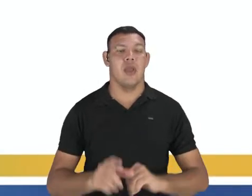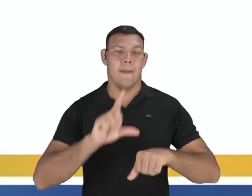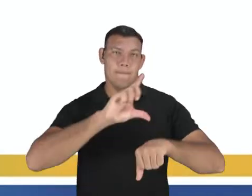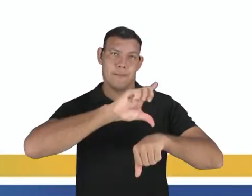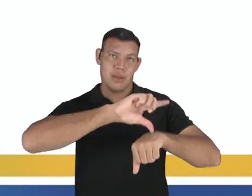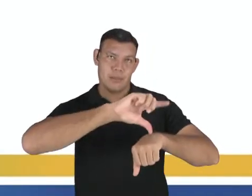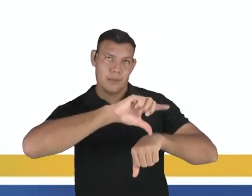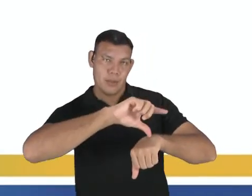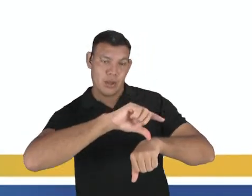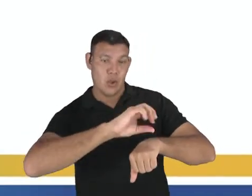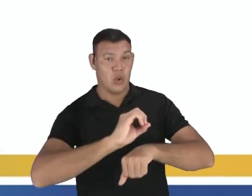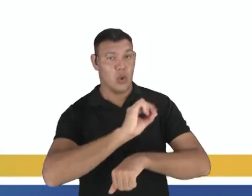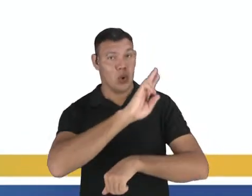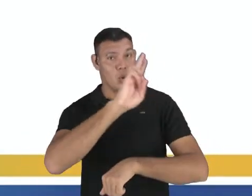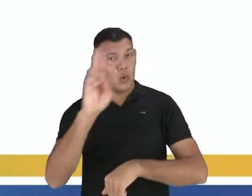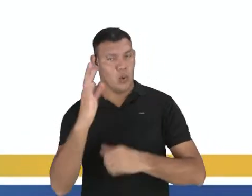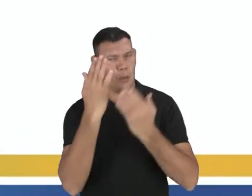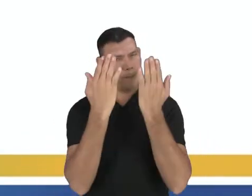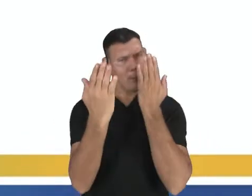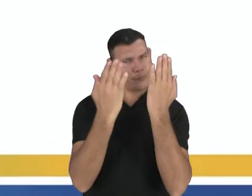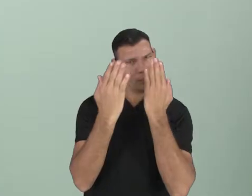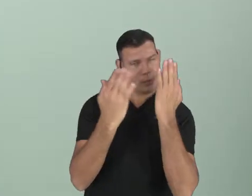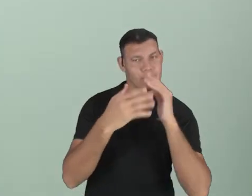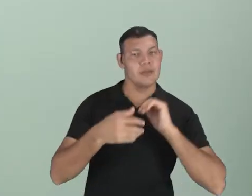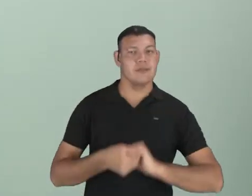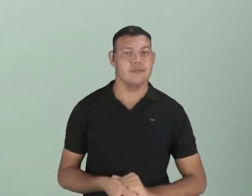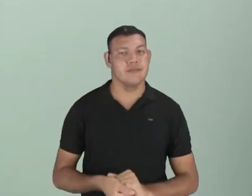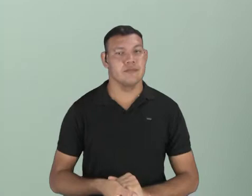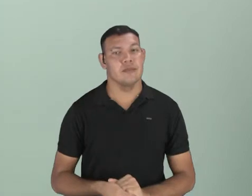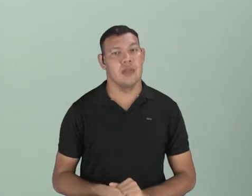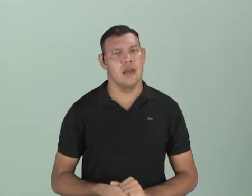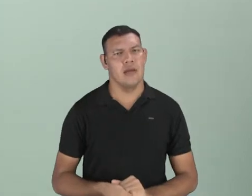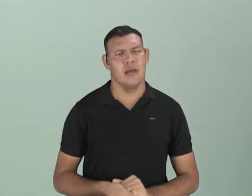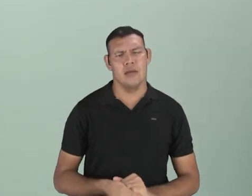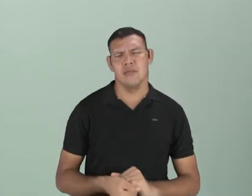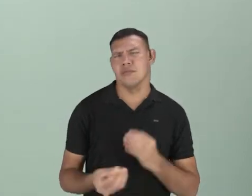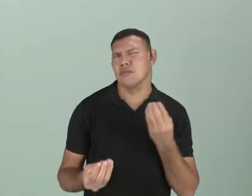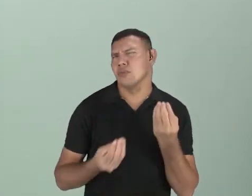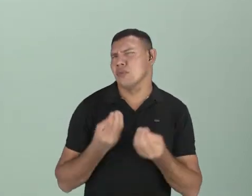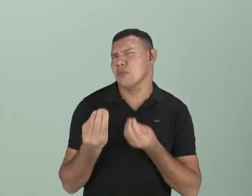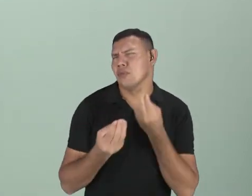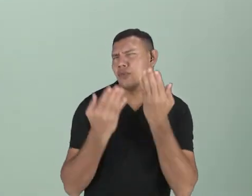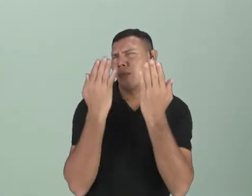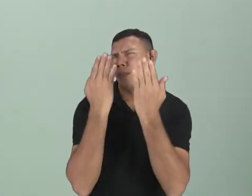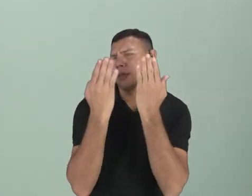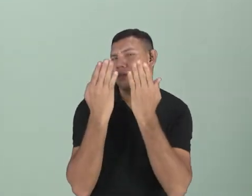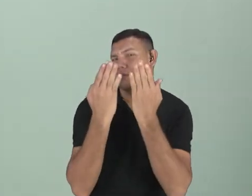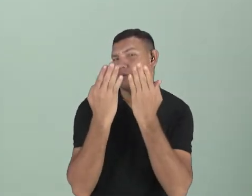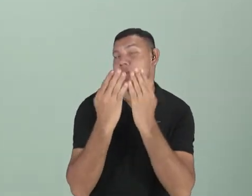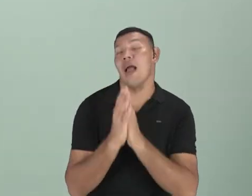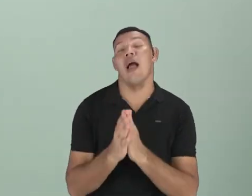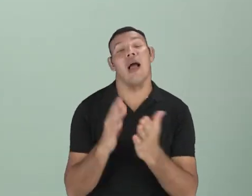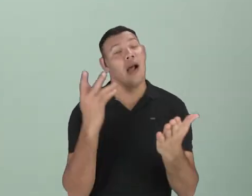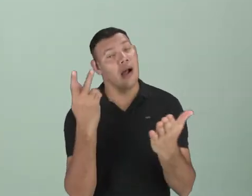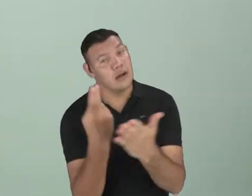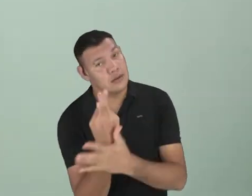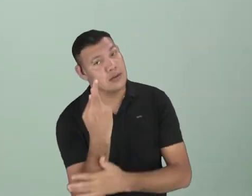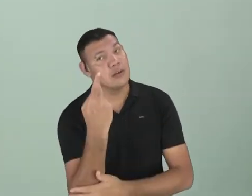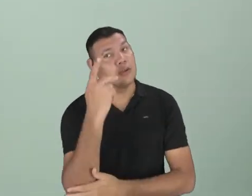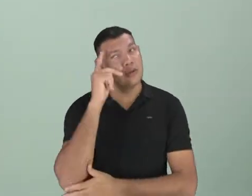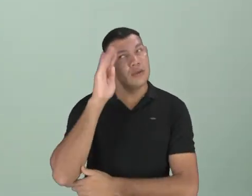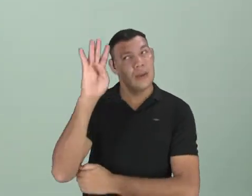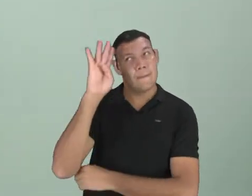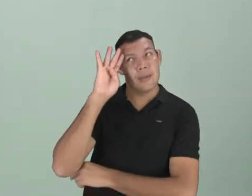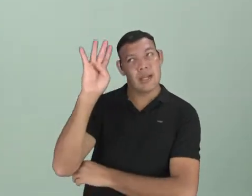psicológico. Como professora psicológica, ele vai acontecer só no imaginário, na mente ou do narrador ou